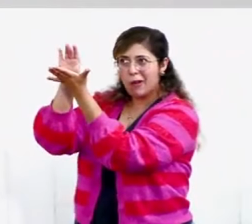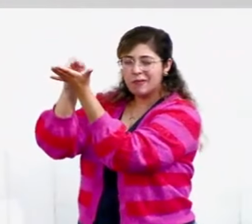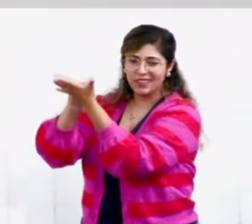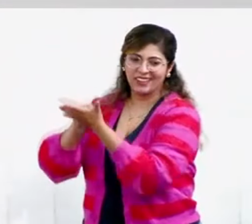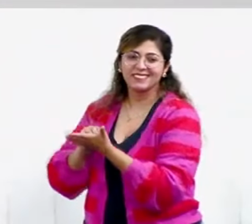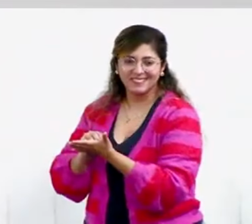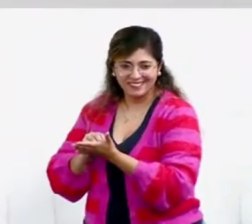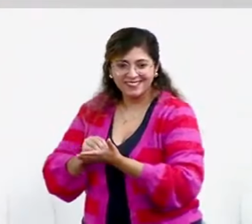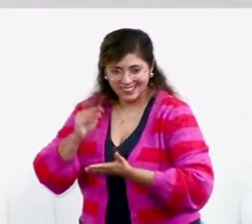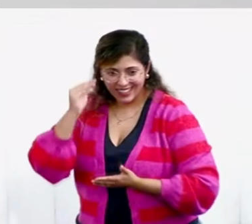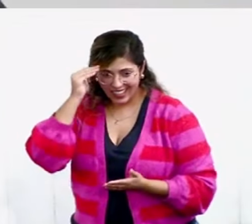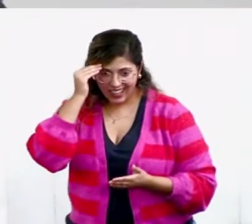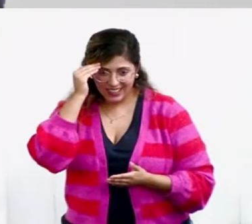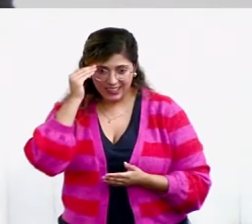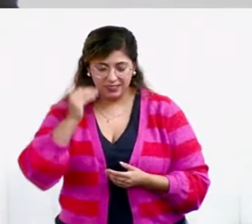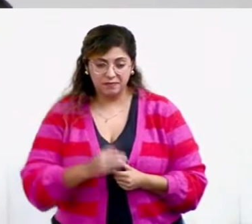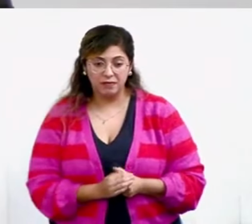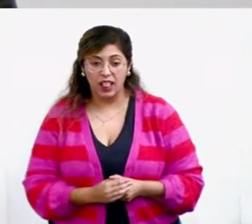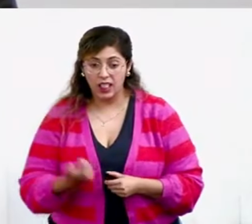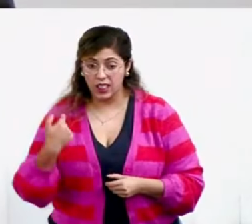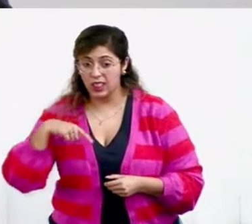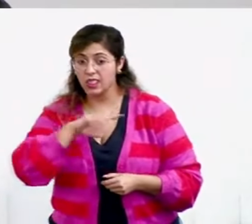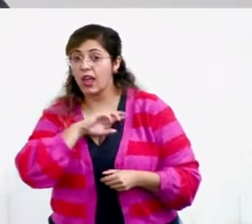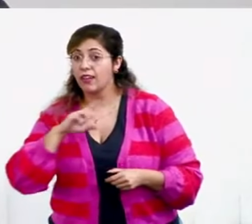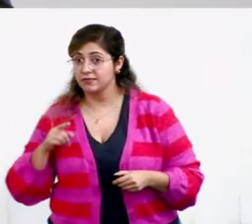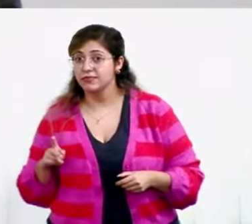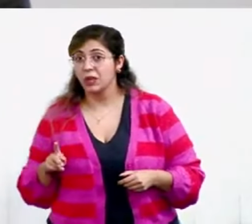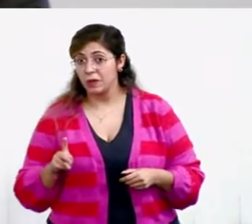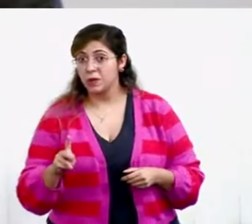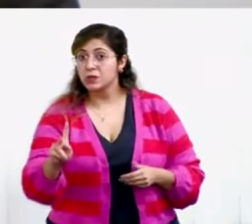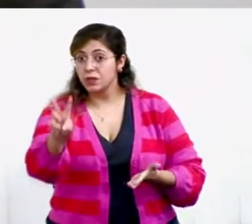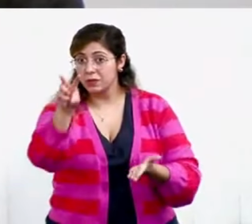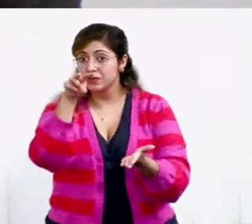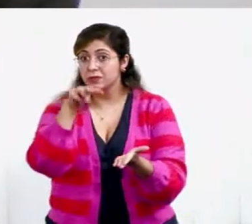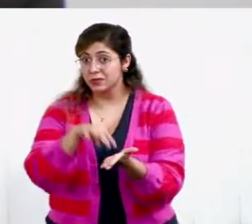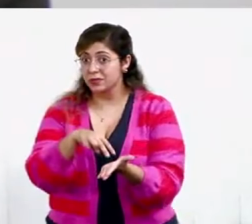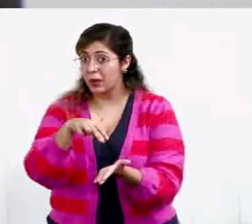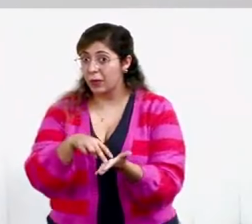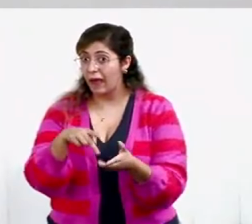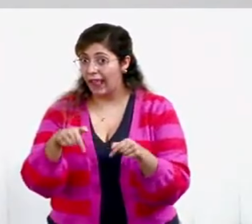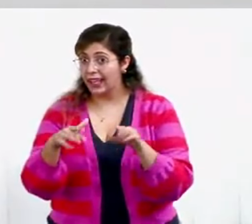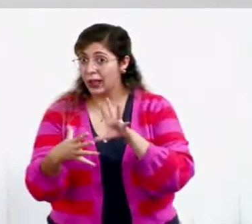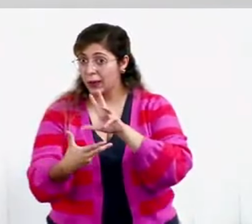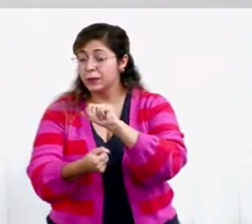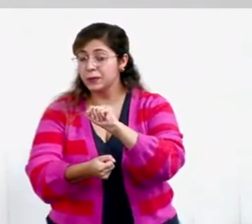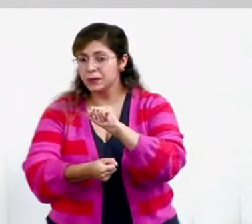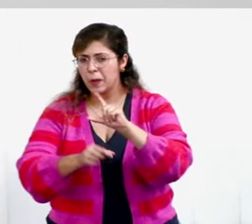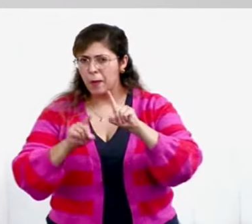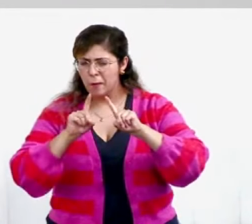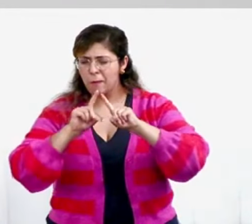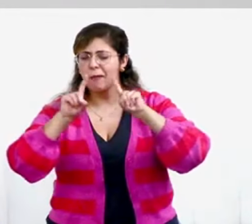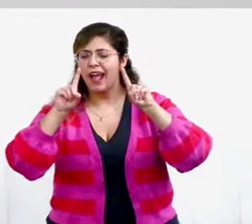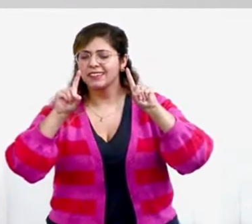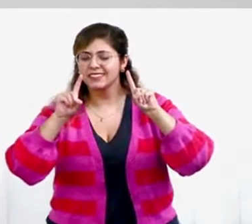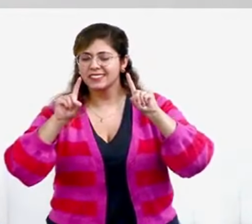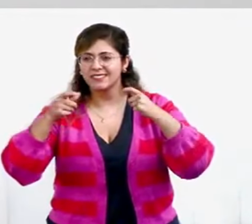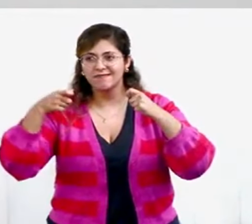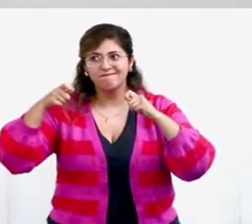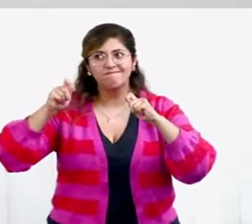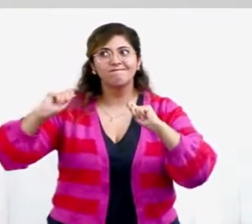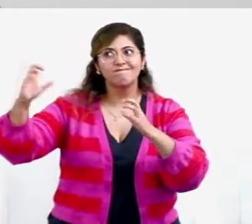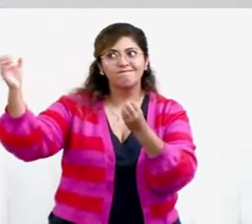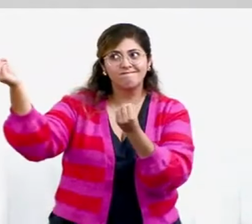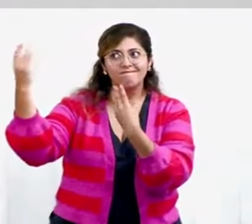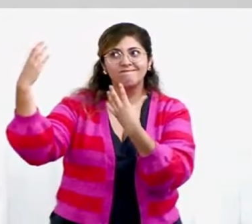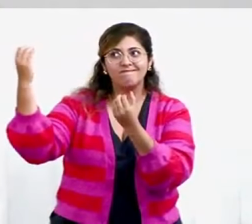caminhamos, porque nisso seremos de imagem em imagem renovados,